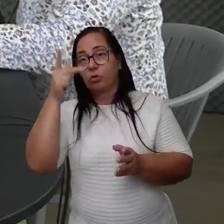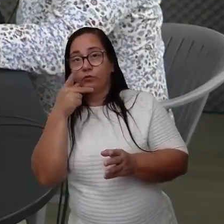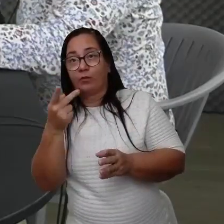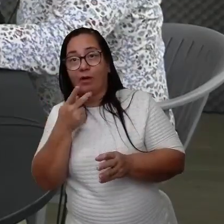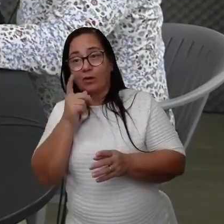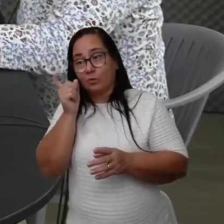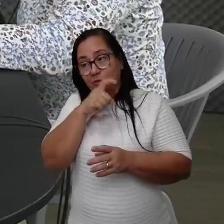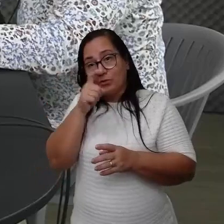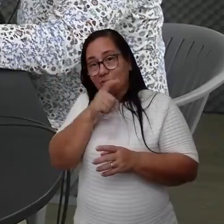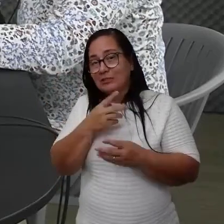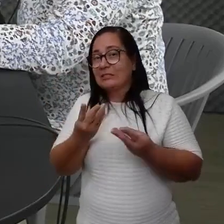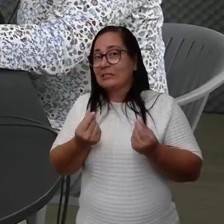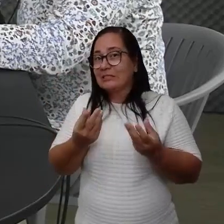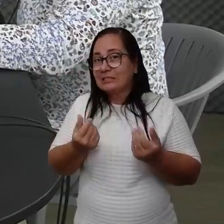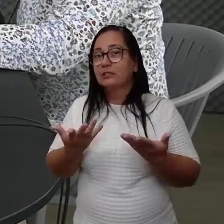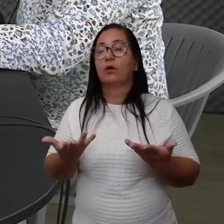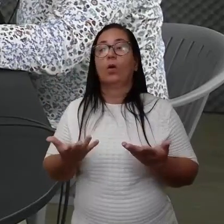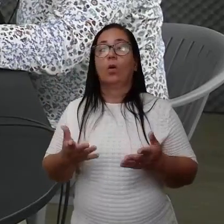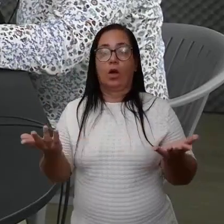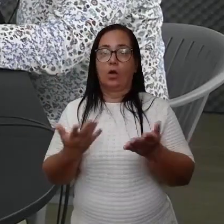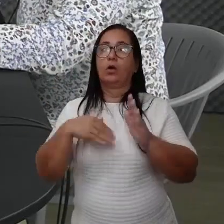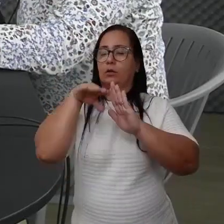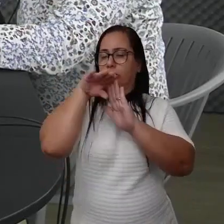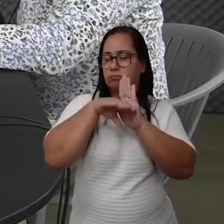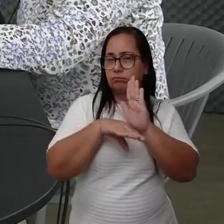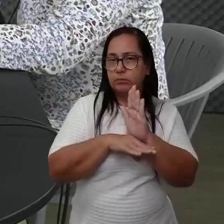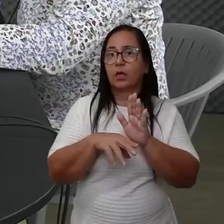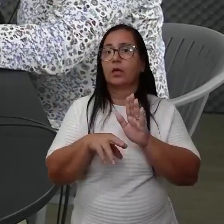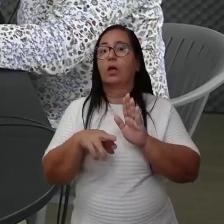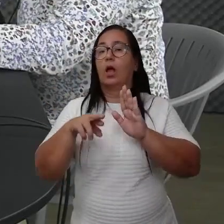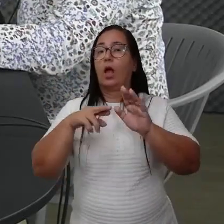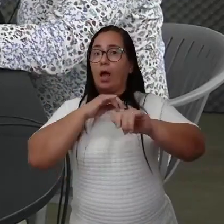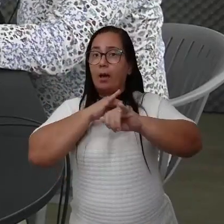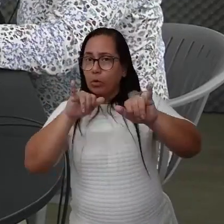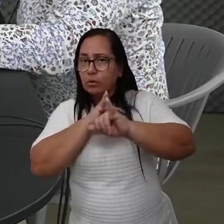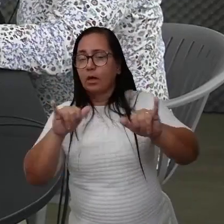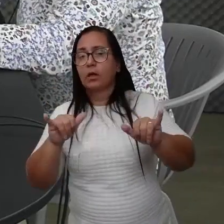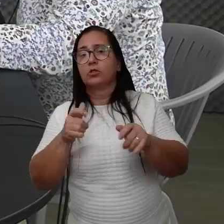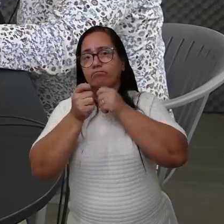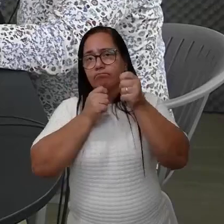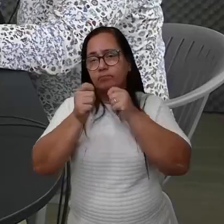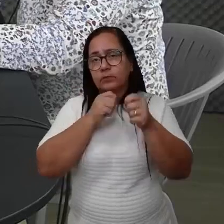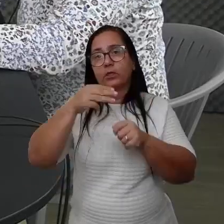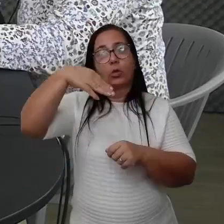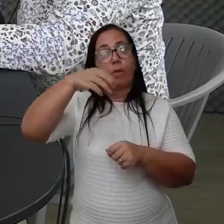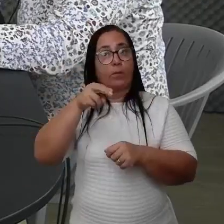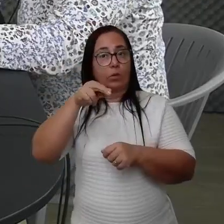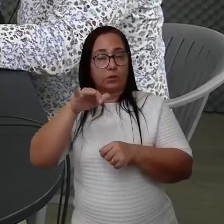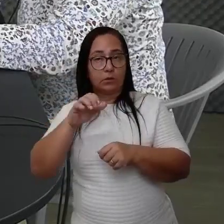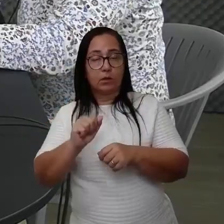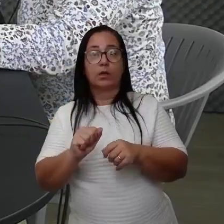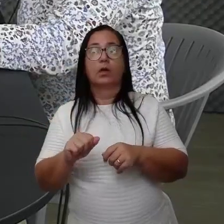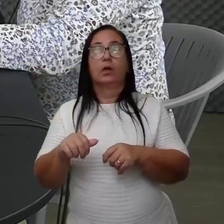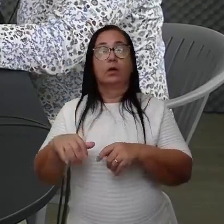estão dizendo. A Globo fez uma série de reportagens esses dias e Mônica Silveira publicou um vídeo nas redes sociais